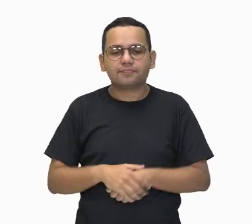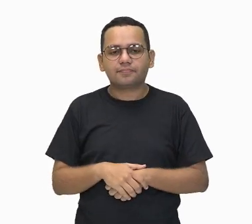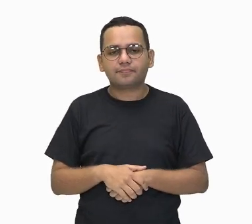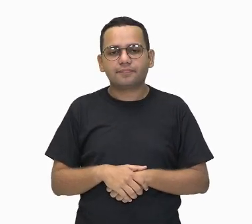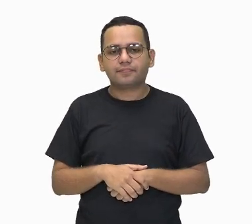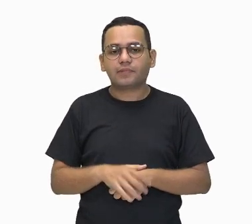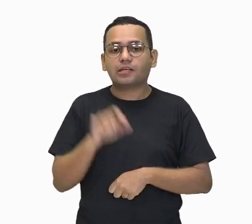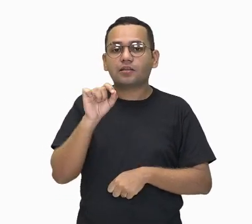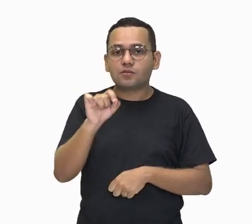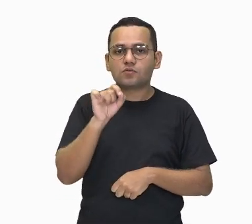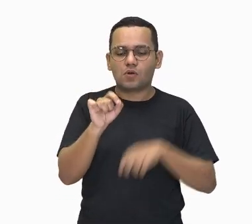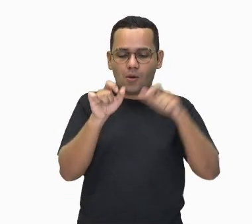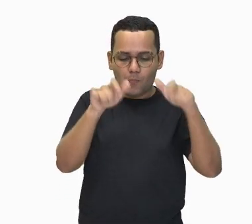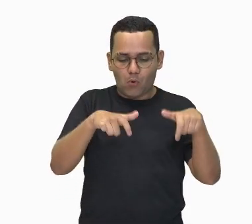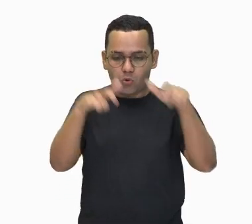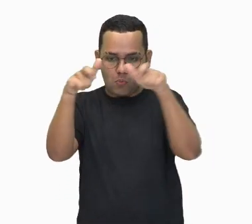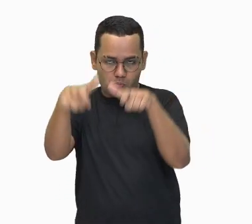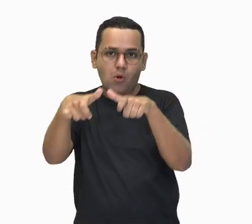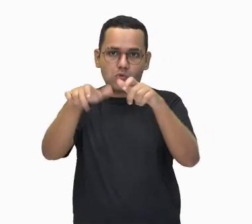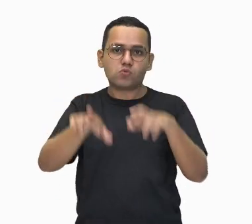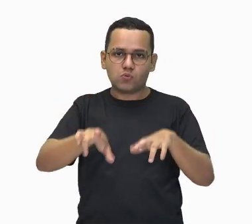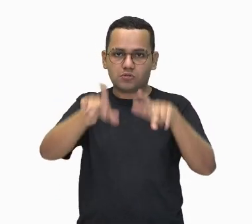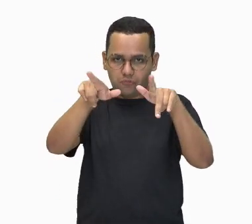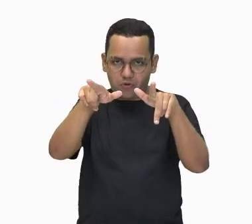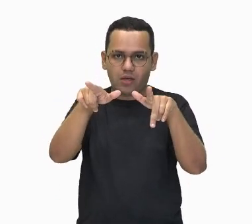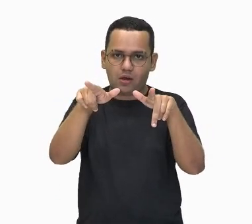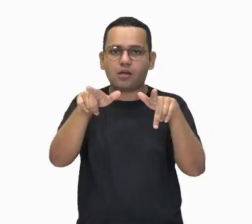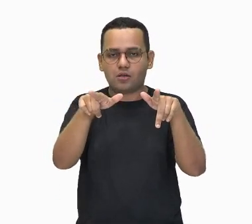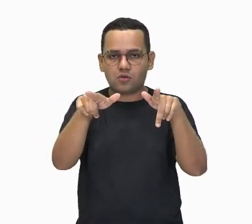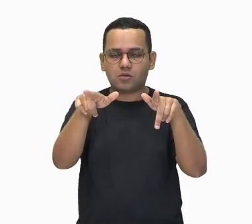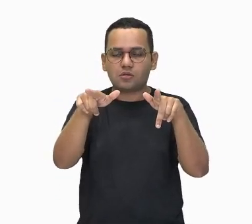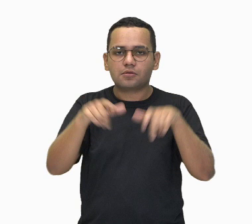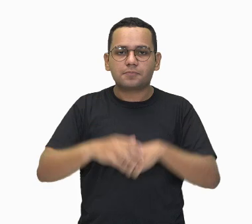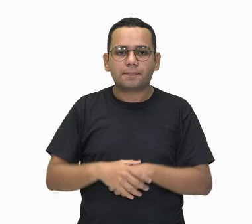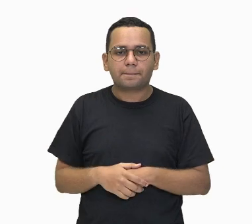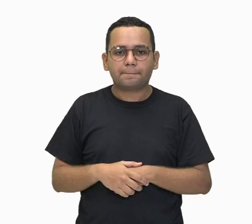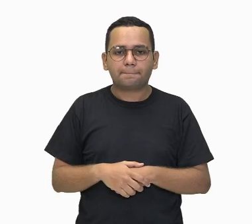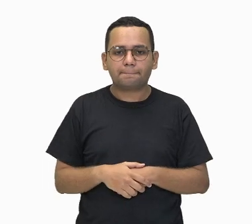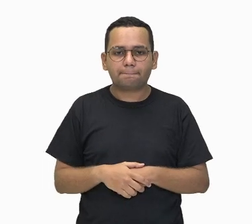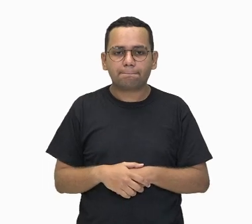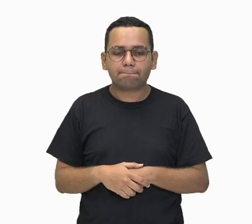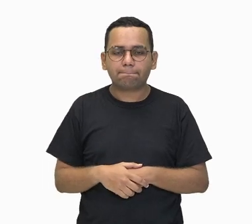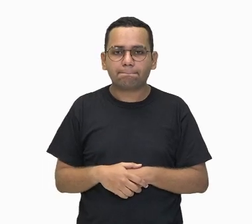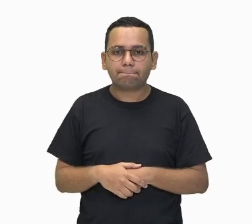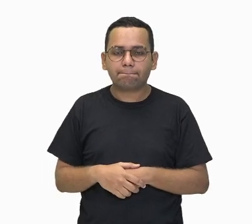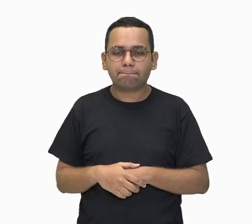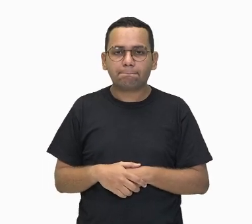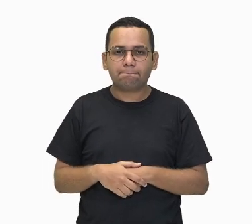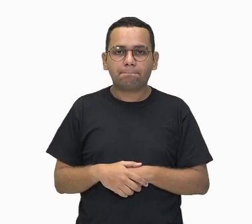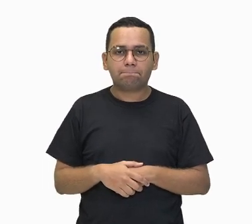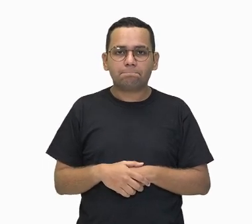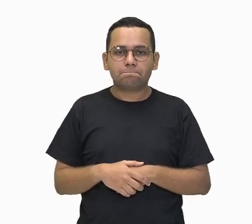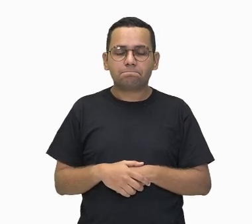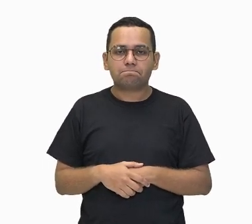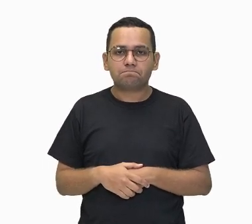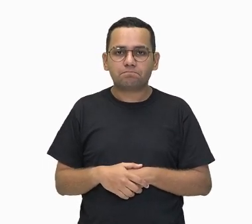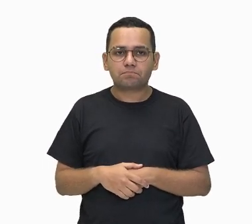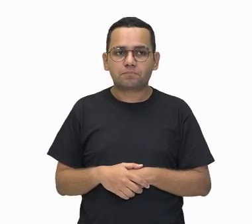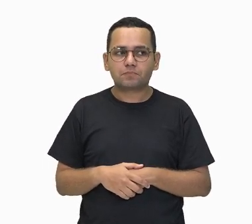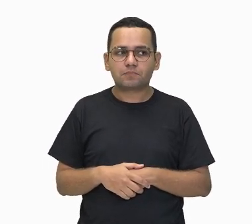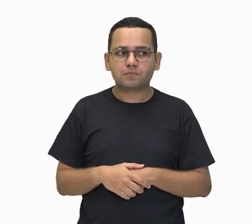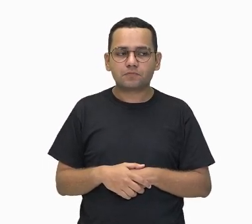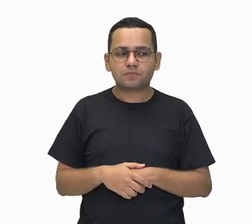gente sabe que por dois pontos existe uma reta, né? E então, para a gente